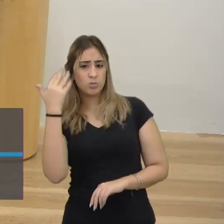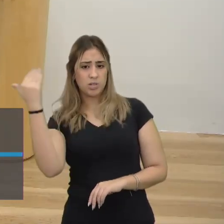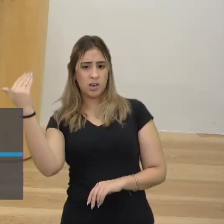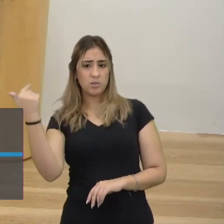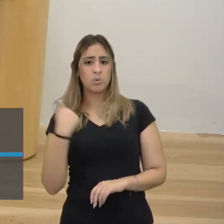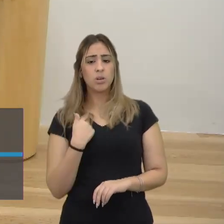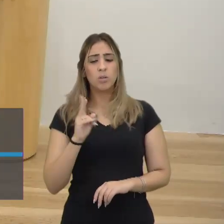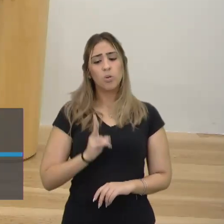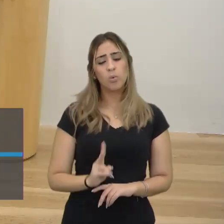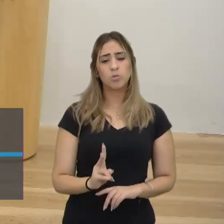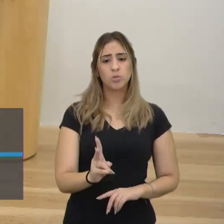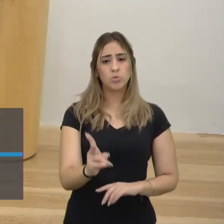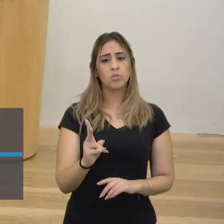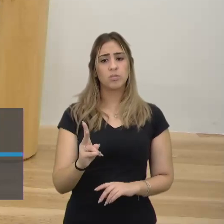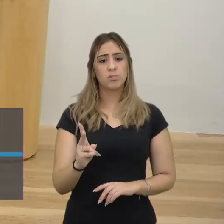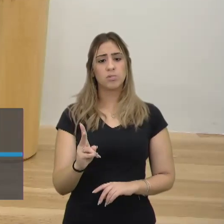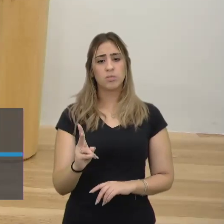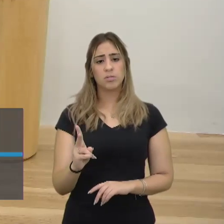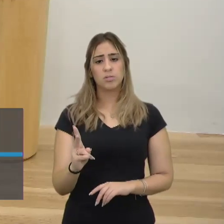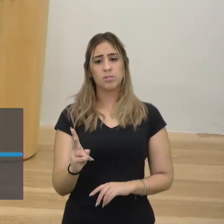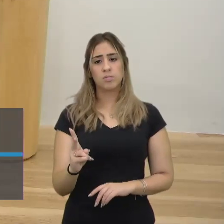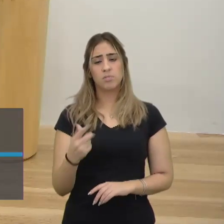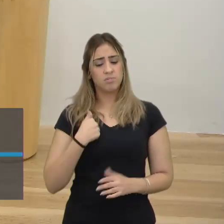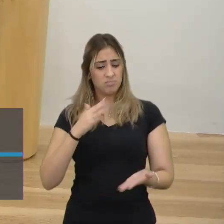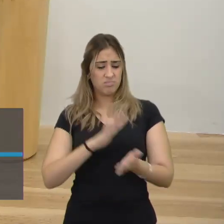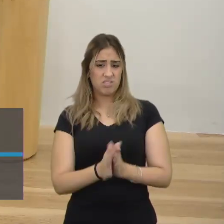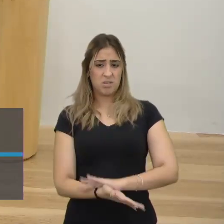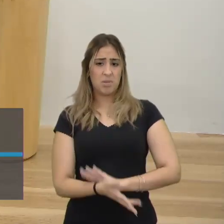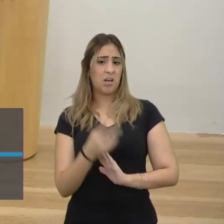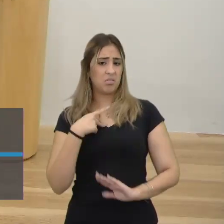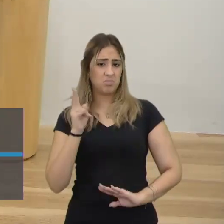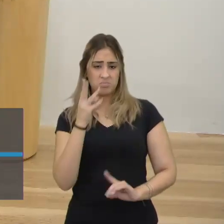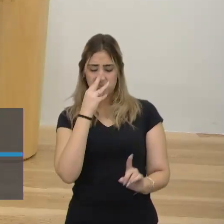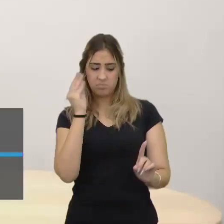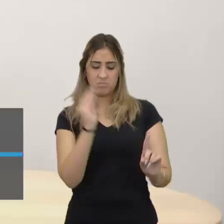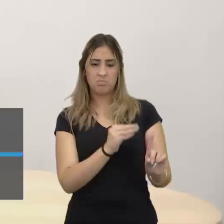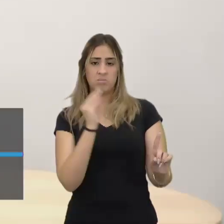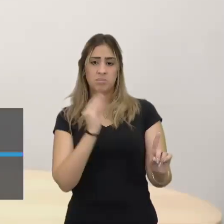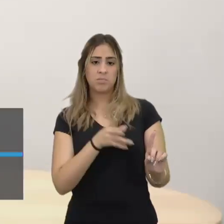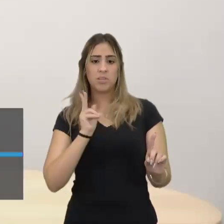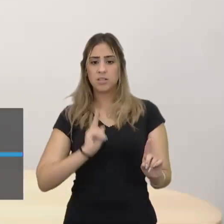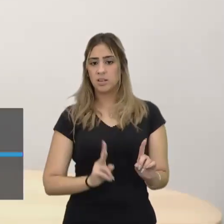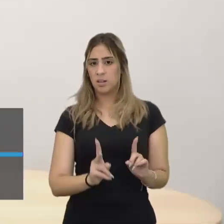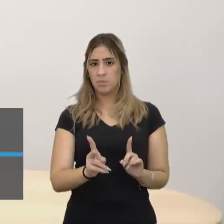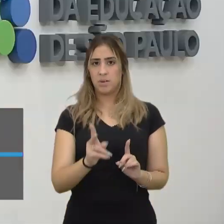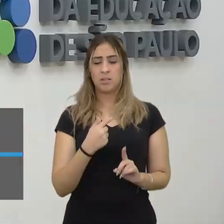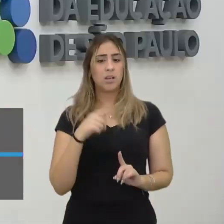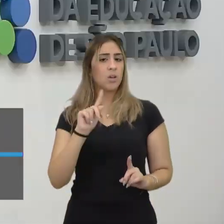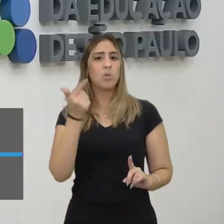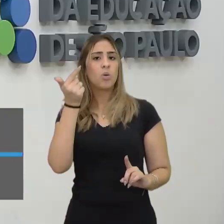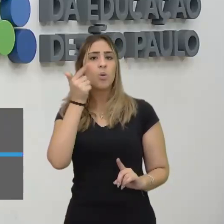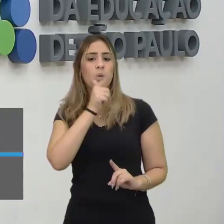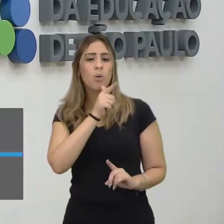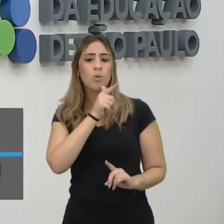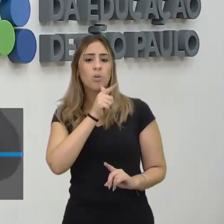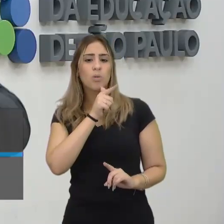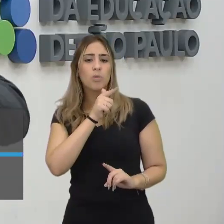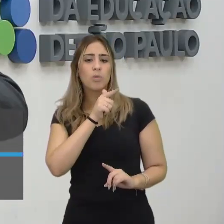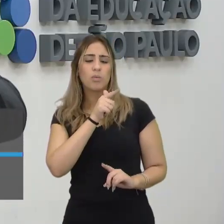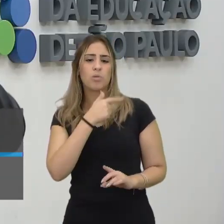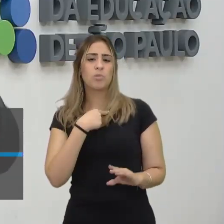eu continuarei ser discriminado. Sim, vai ser sempre visto como inferior. Ou seja, eu não consigo